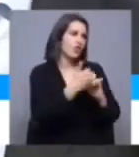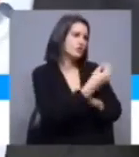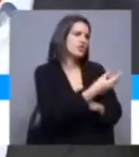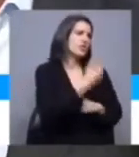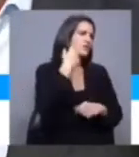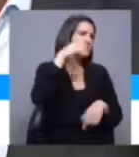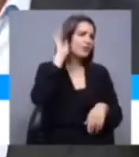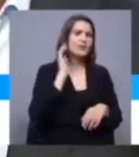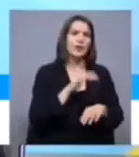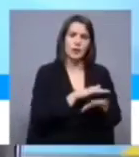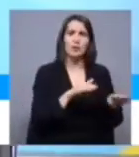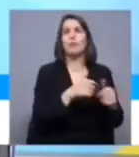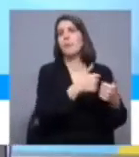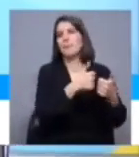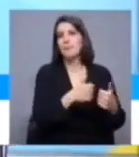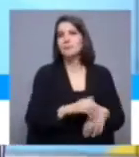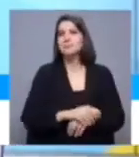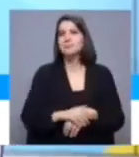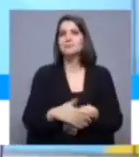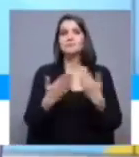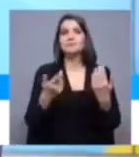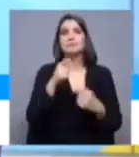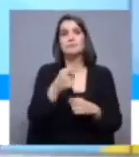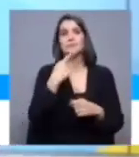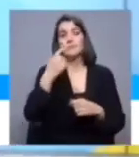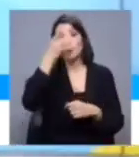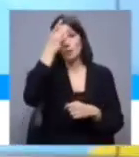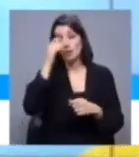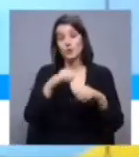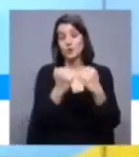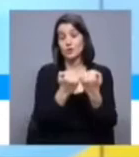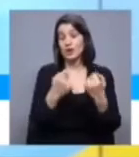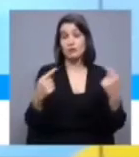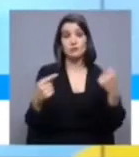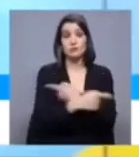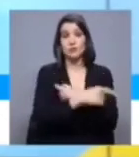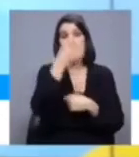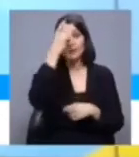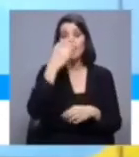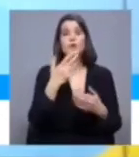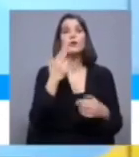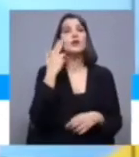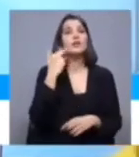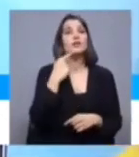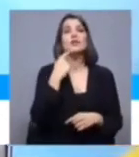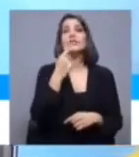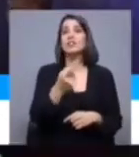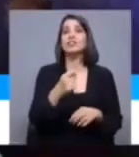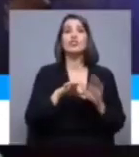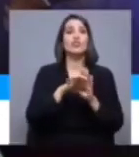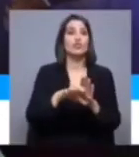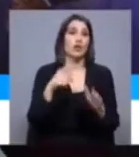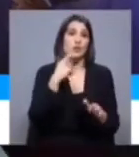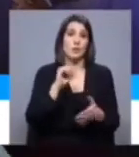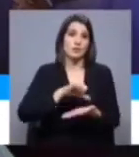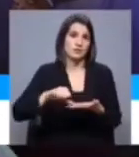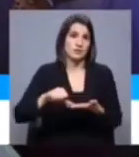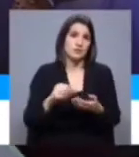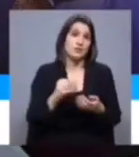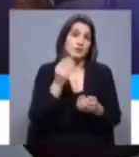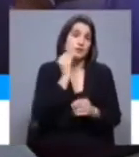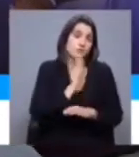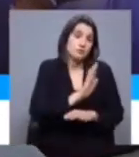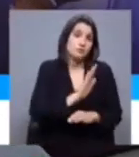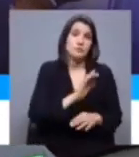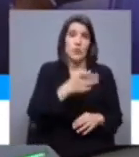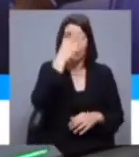Figueiredo já disse que em questões sociais está do lado oposto de André Ventura. André Ventura diz que não, o Chega não pode abdicar do seu ADN, a